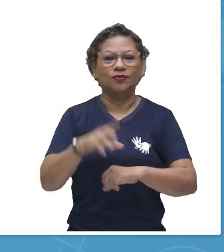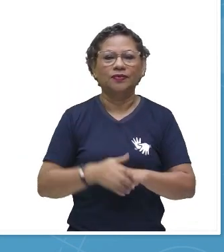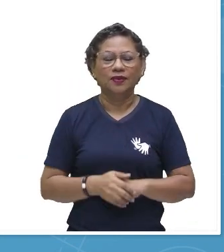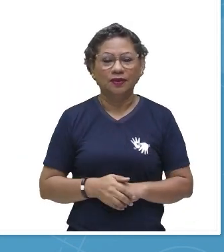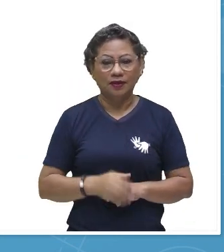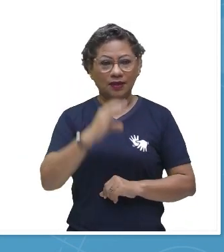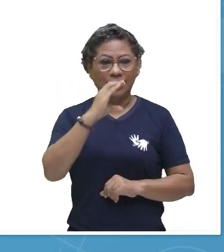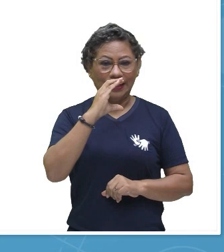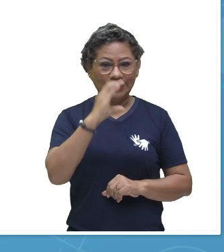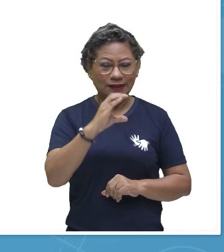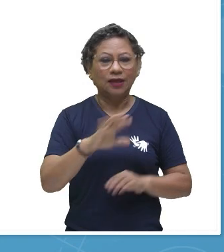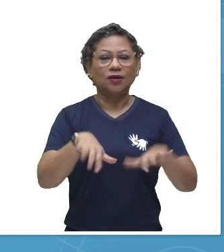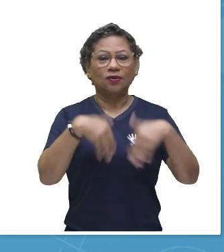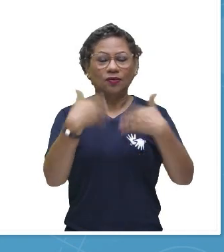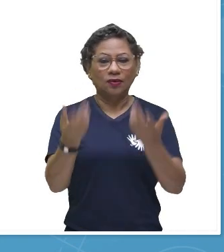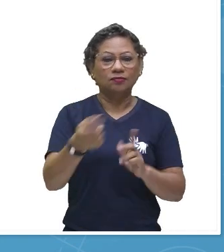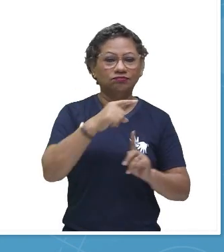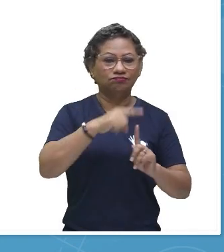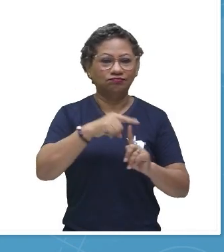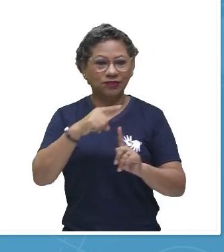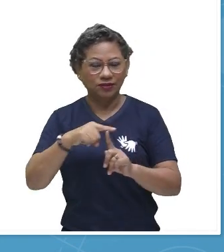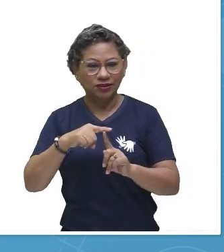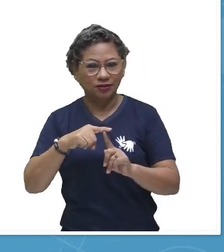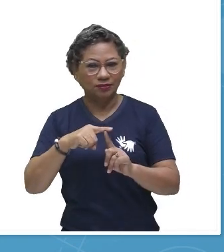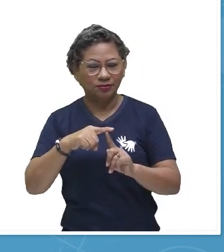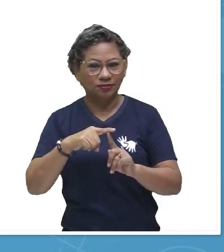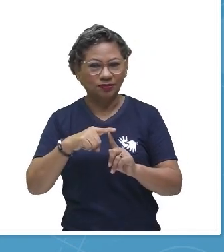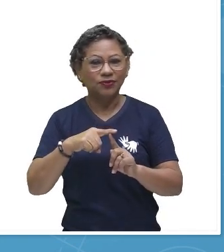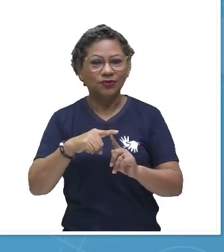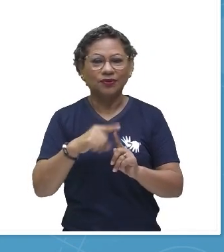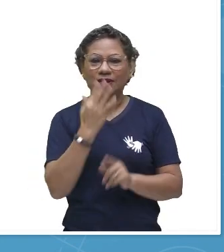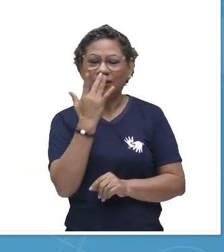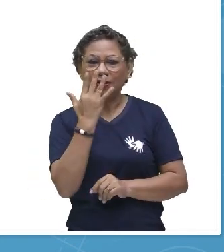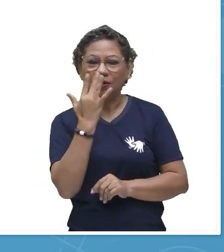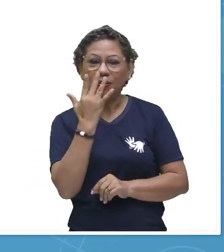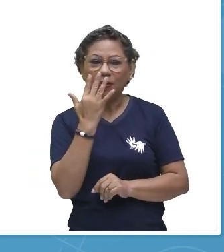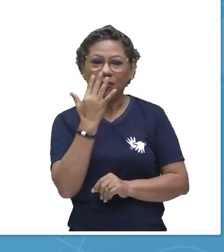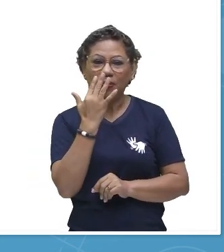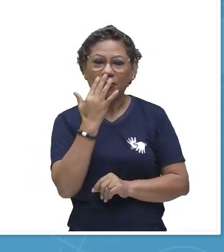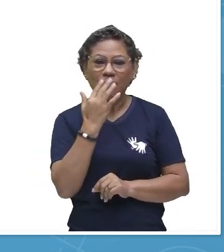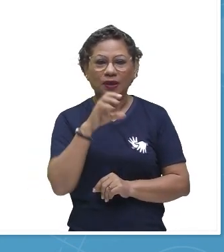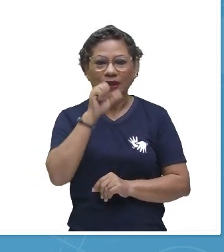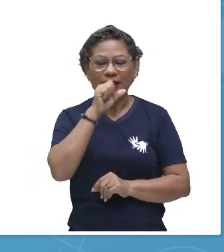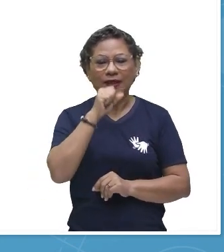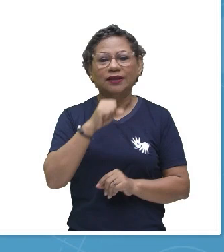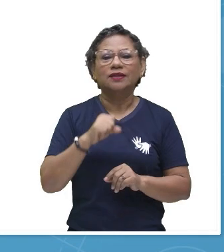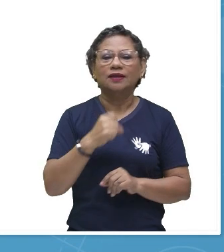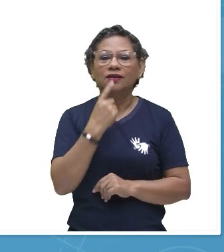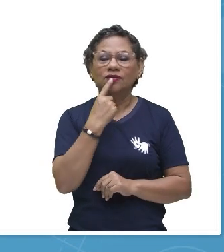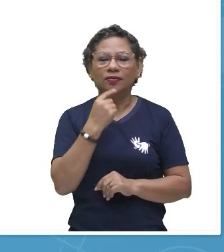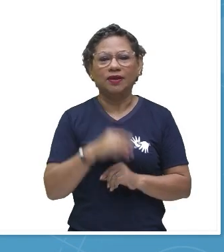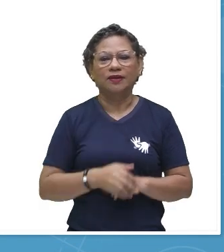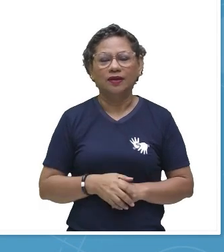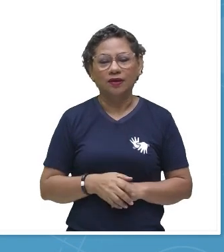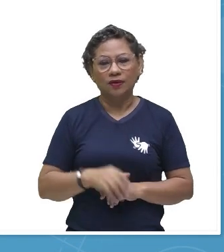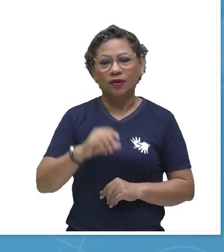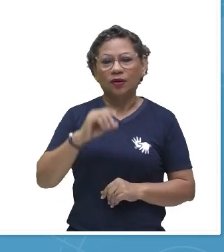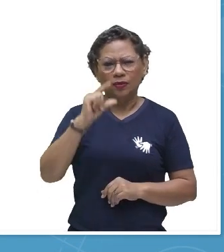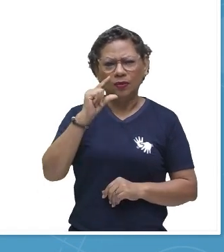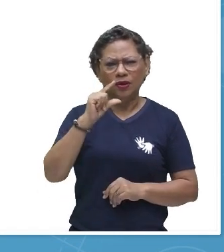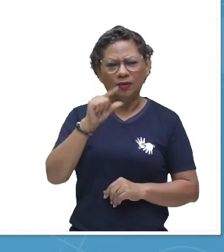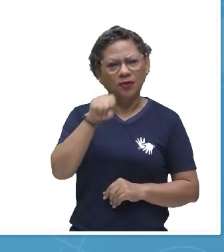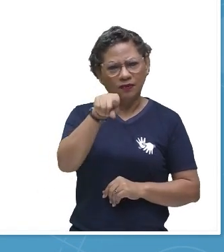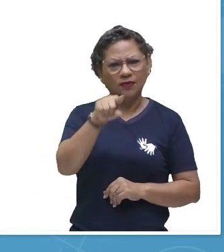qual a classificação das retas vermelha e laranja? Então, a gente vai deixar aí para vocês um tempinho